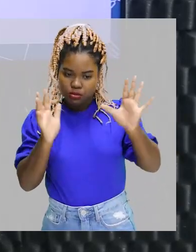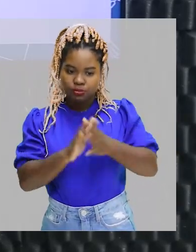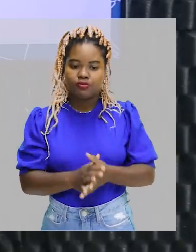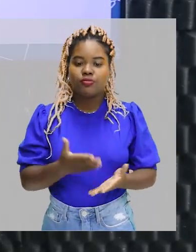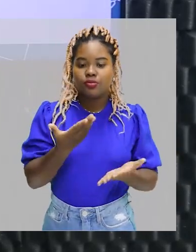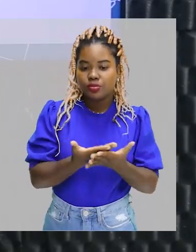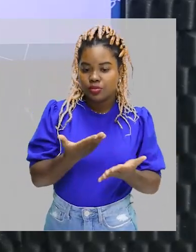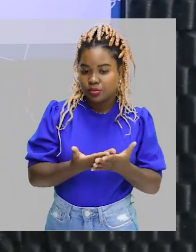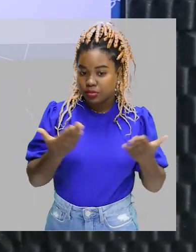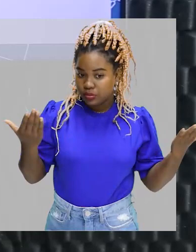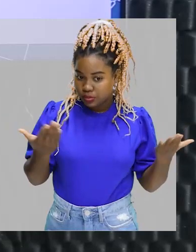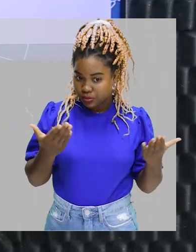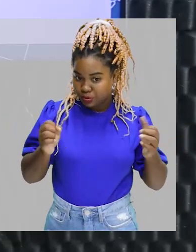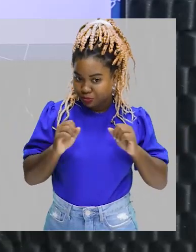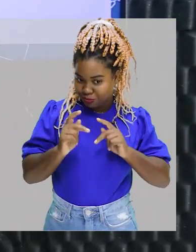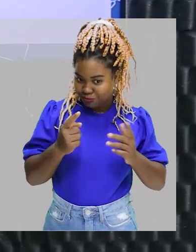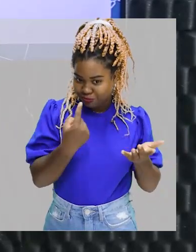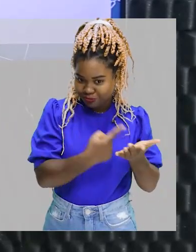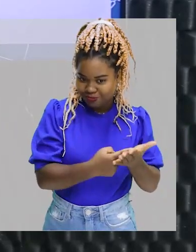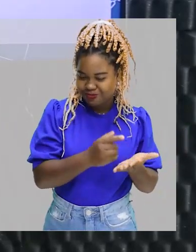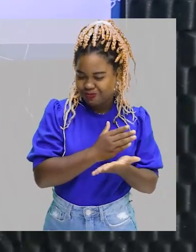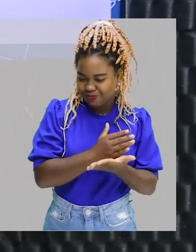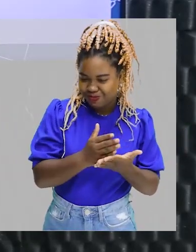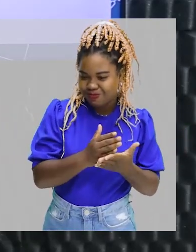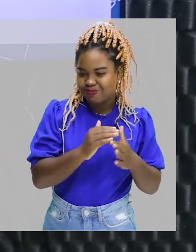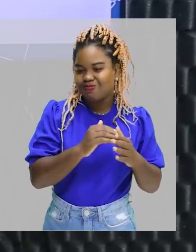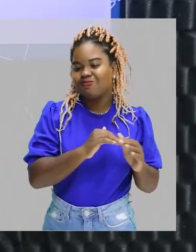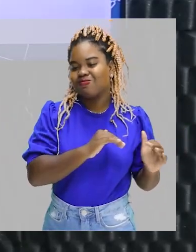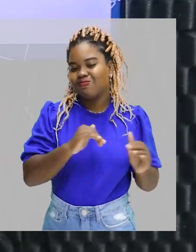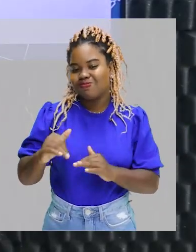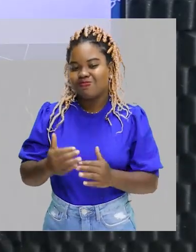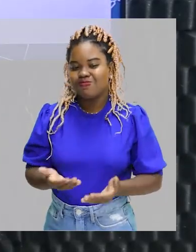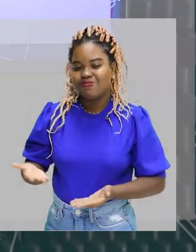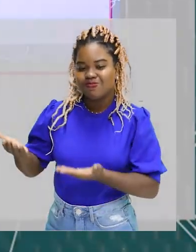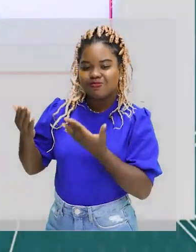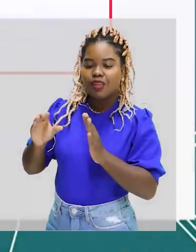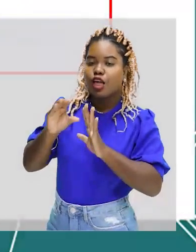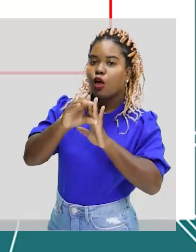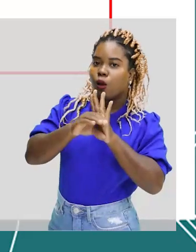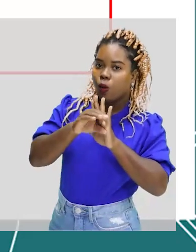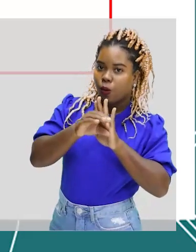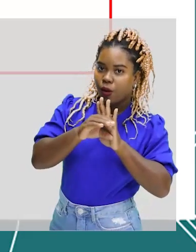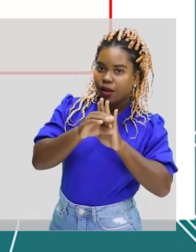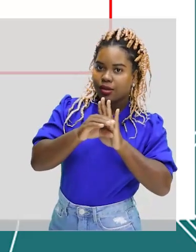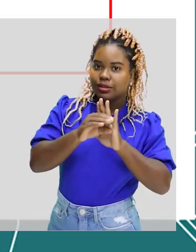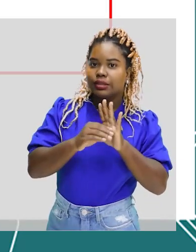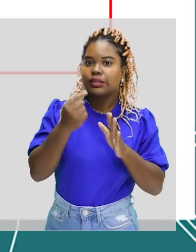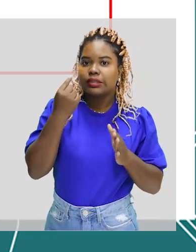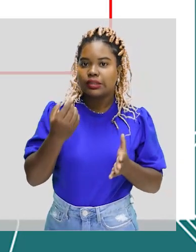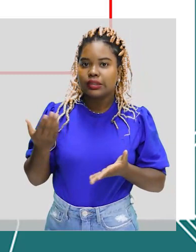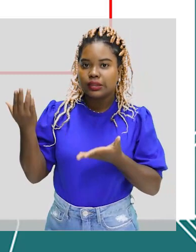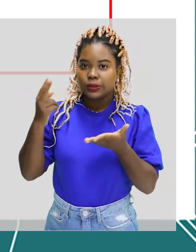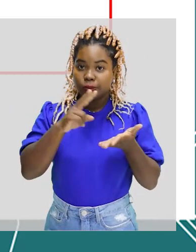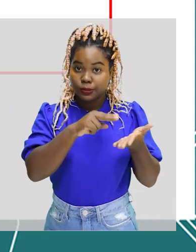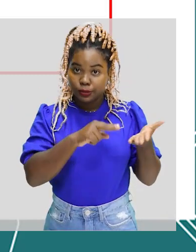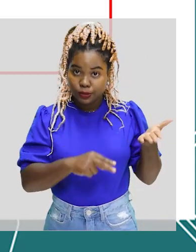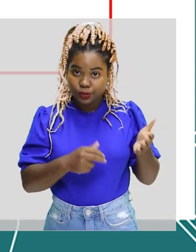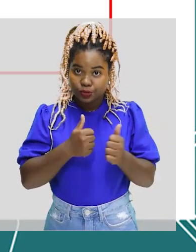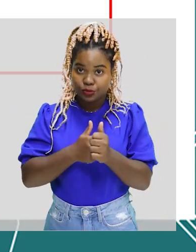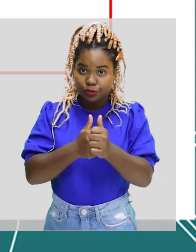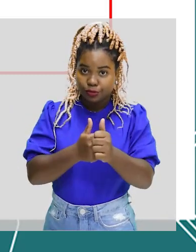nossa aula, ok? Então, vamos começar, turma. Diluição no cotidiano. Olha